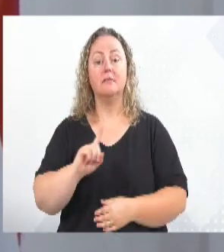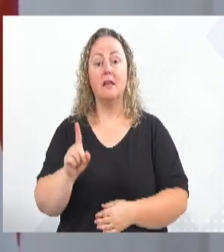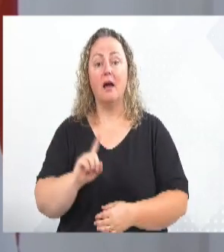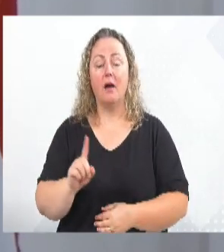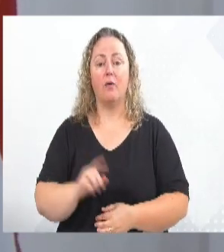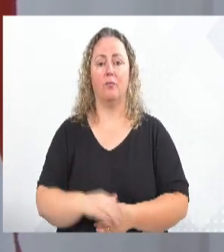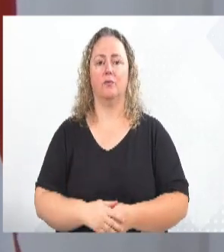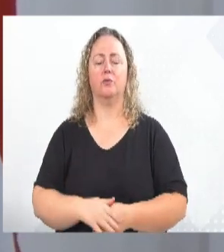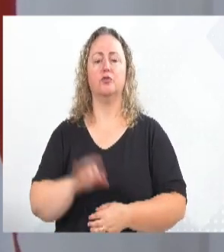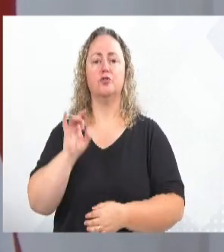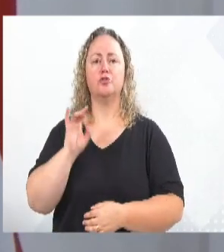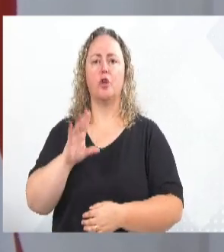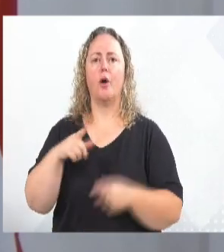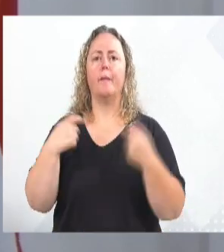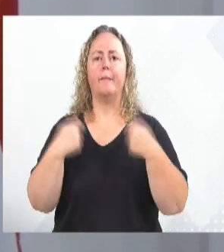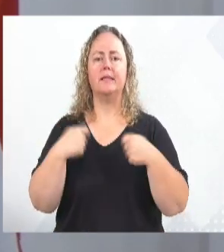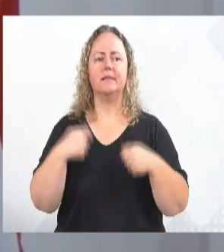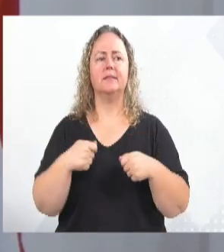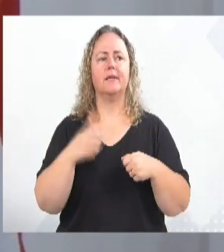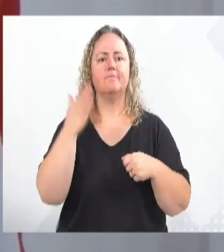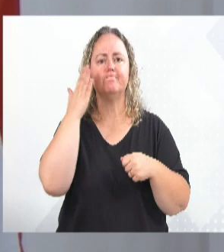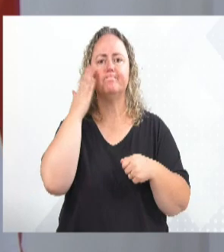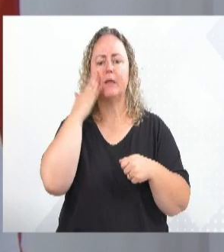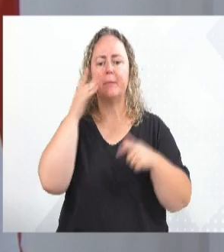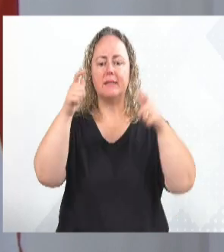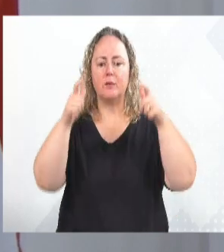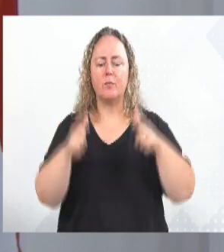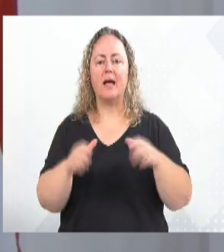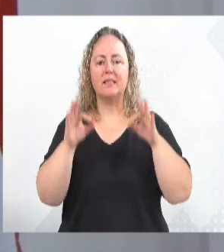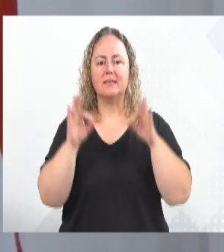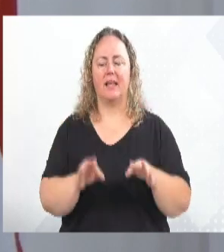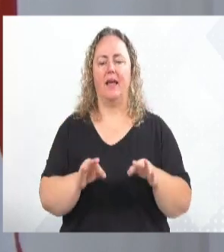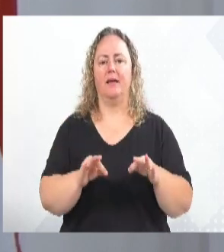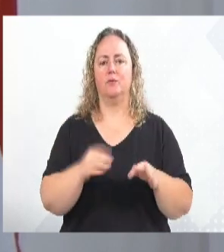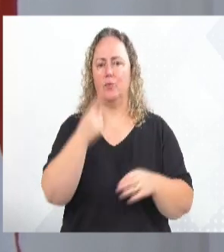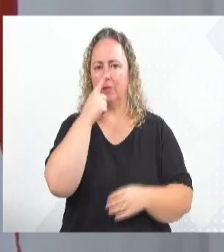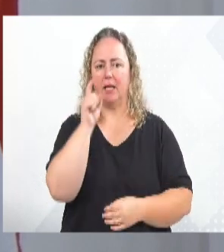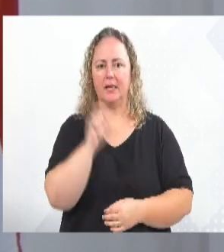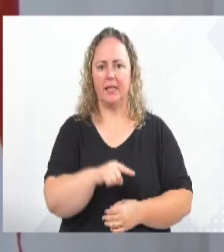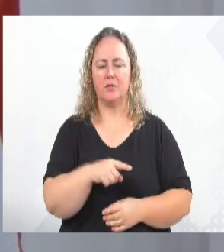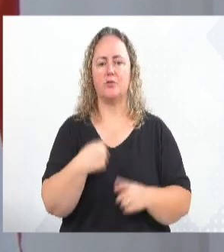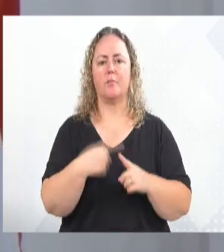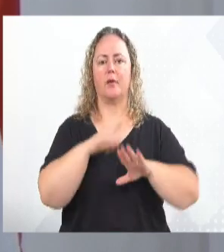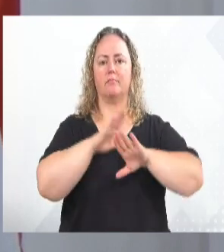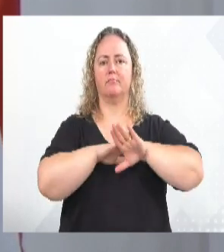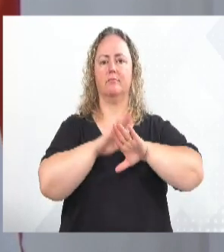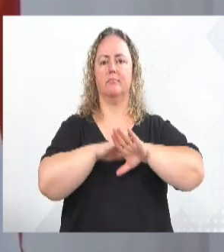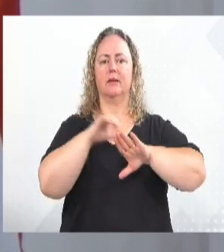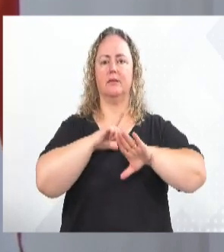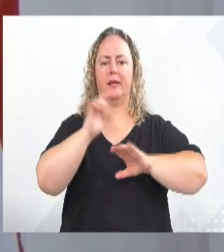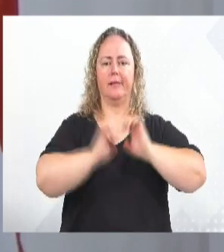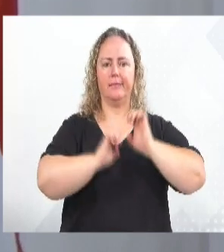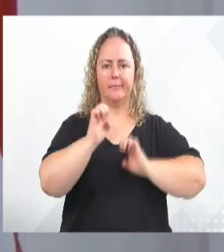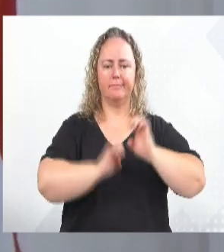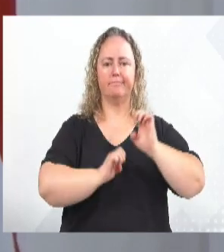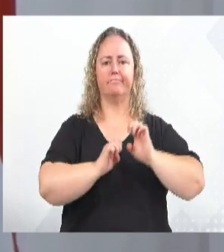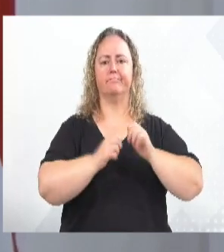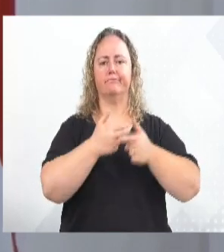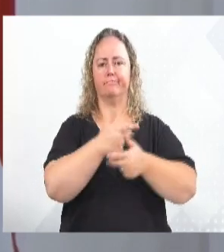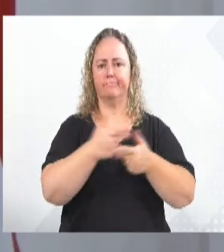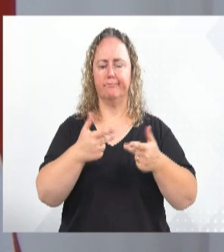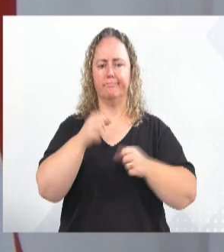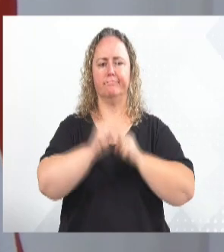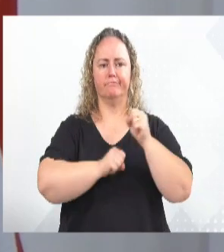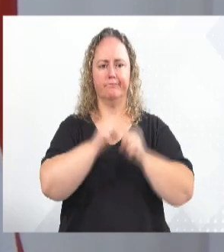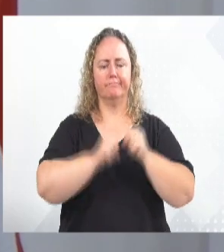ter uma educação para que ele seja usado, porque por trás do plástico tem uma indústria, tem empresas, tem emprego,